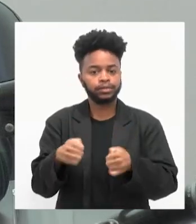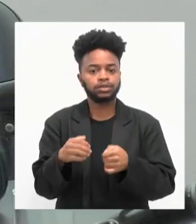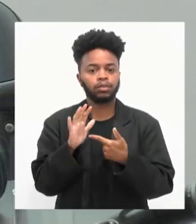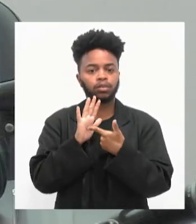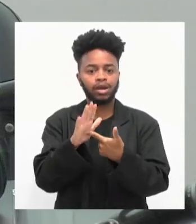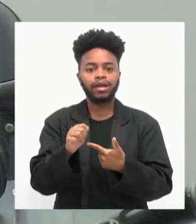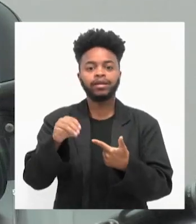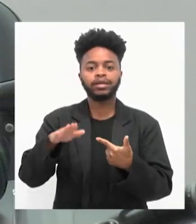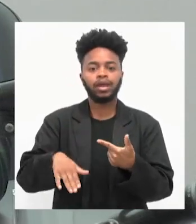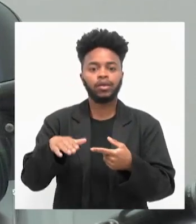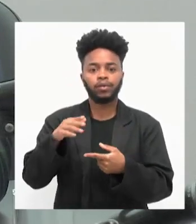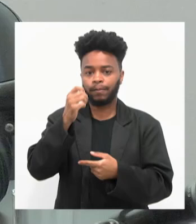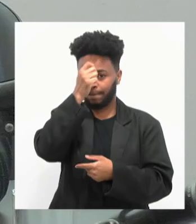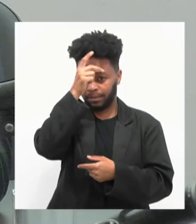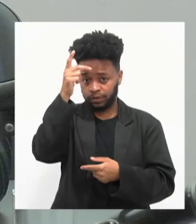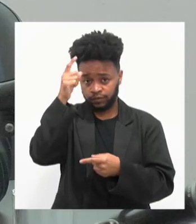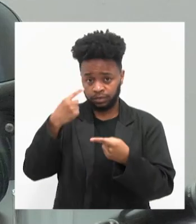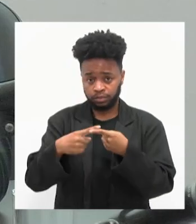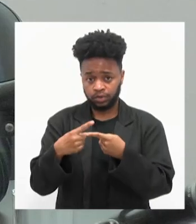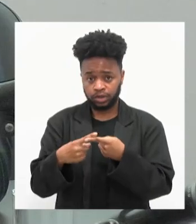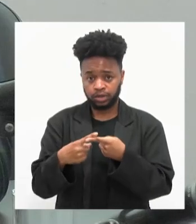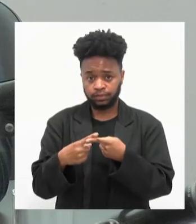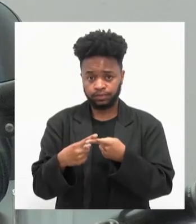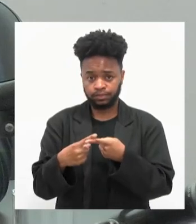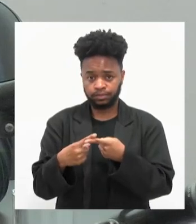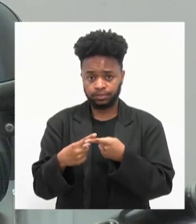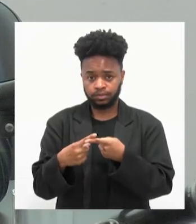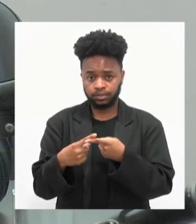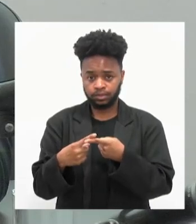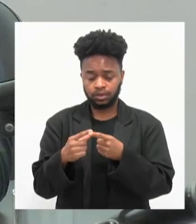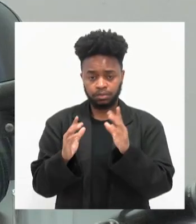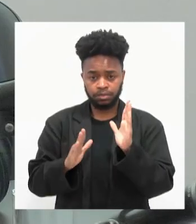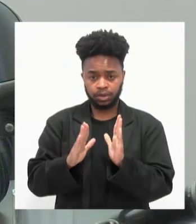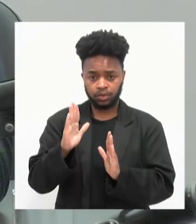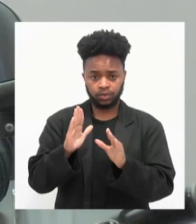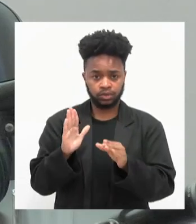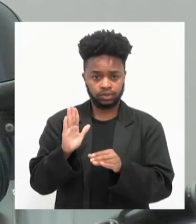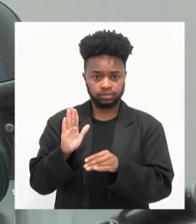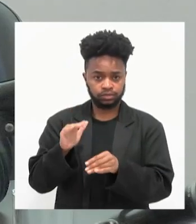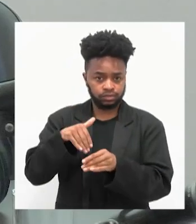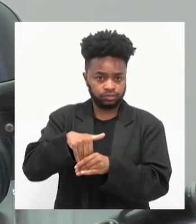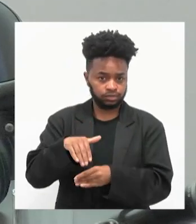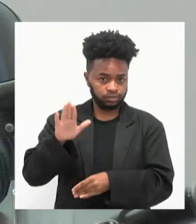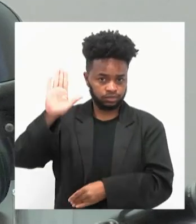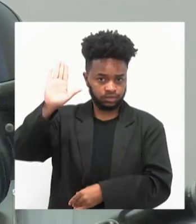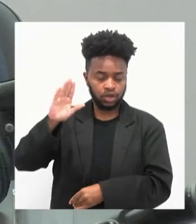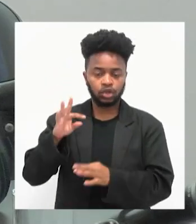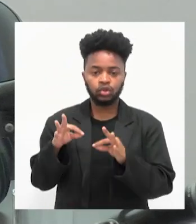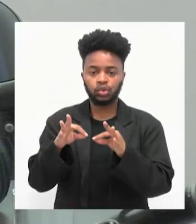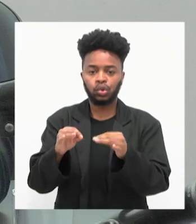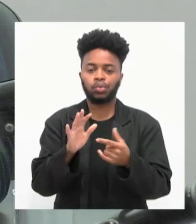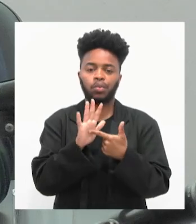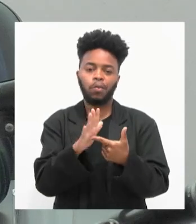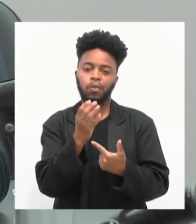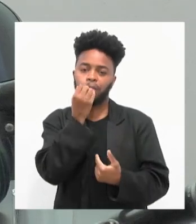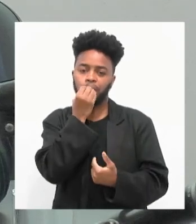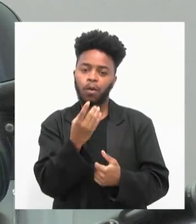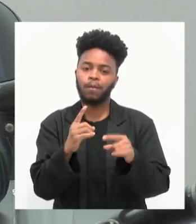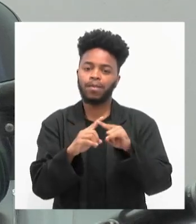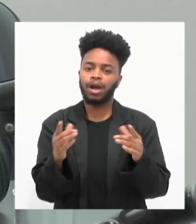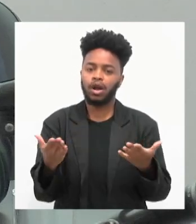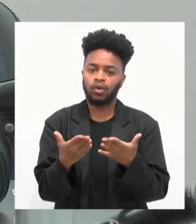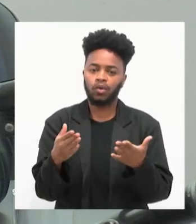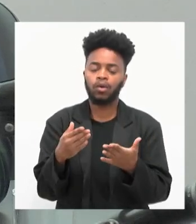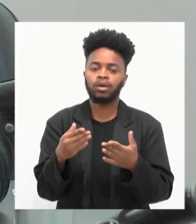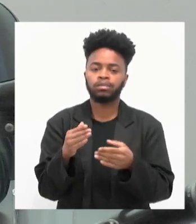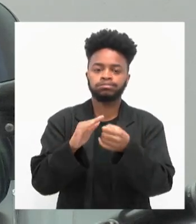prefeitos, porque na hora do voto daqui a um tempo na eleição, todo mundo fica bonzinho. Mas agora, para arrepiar para cima